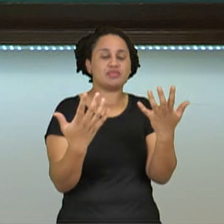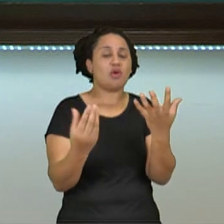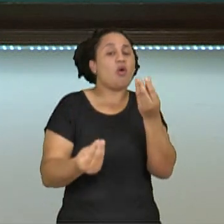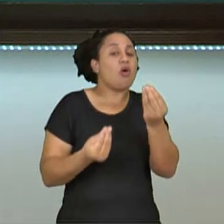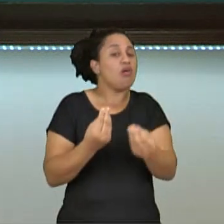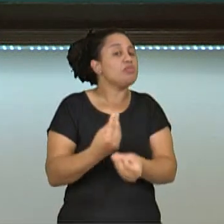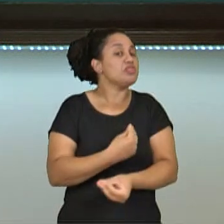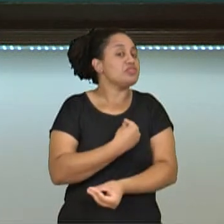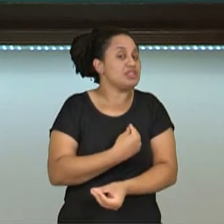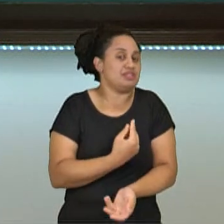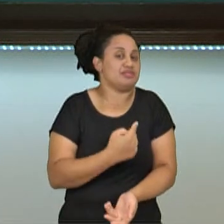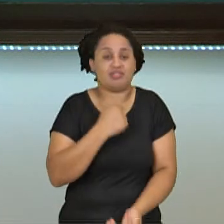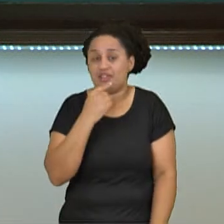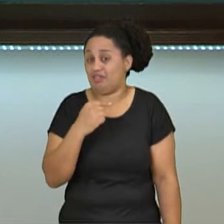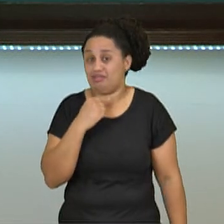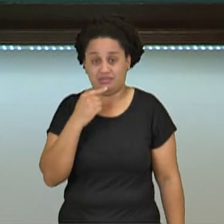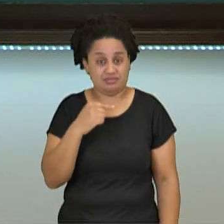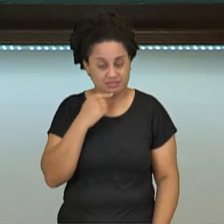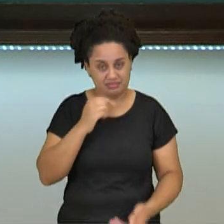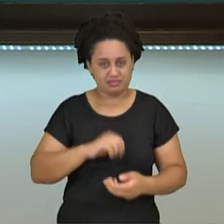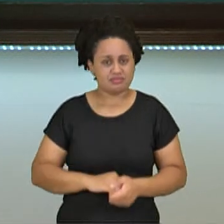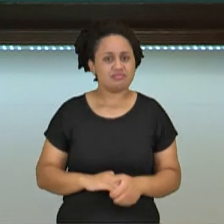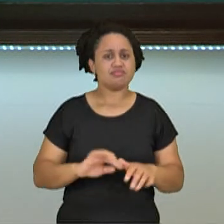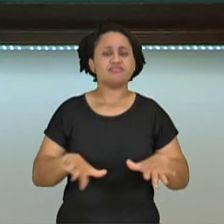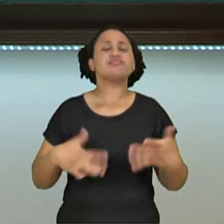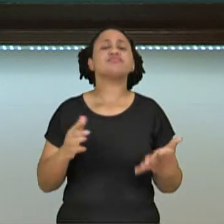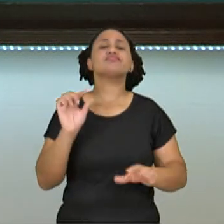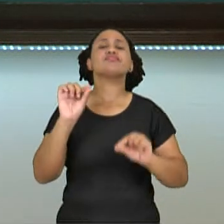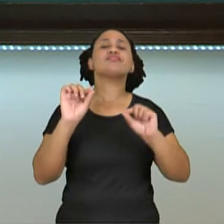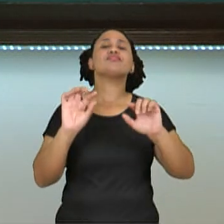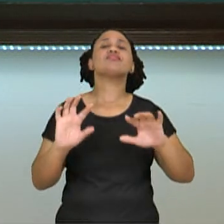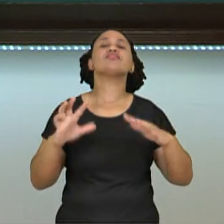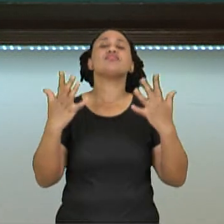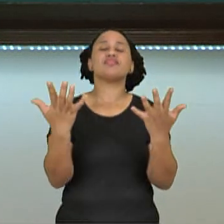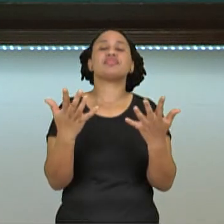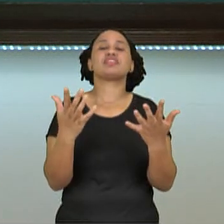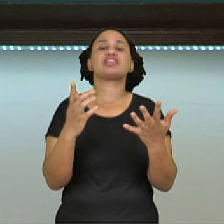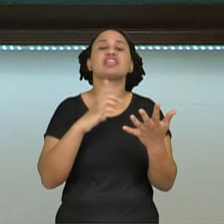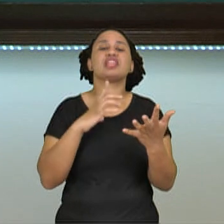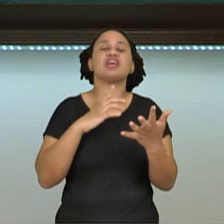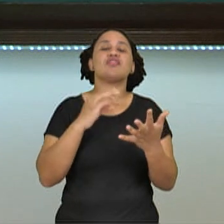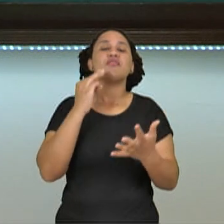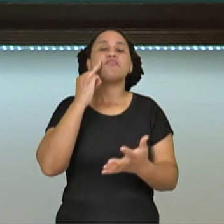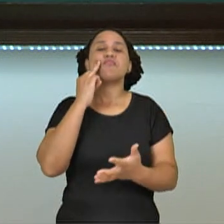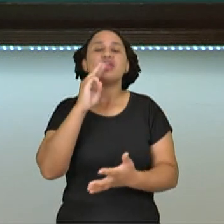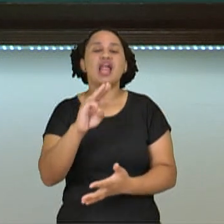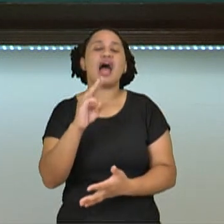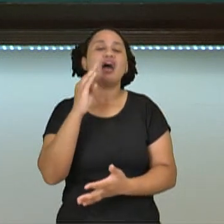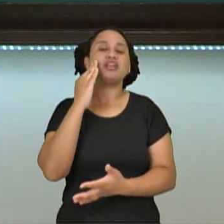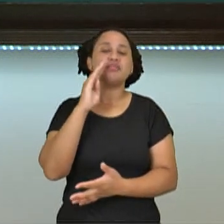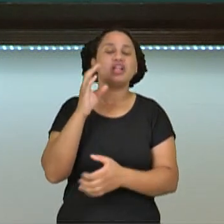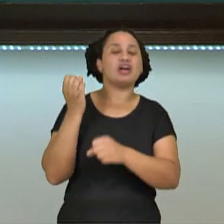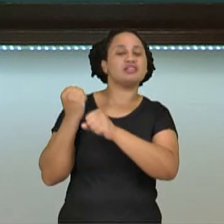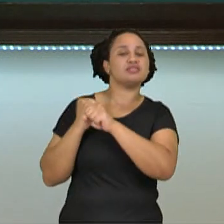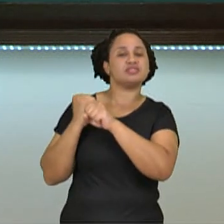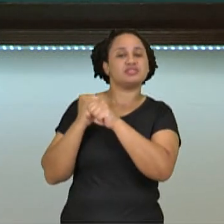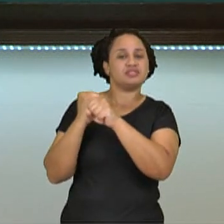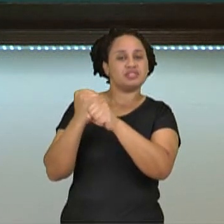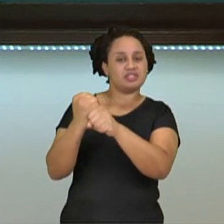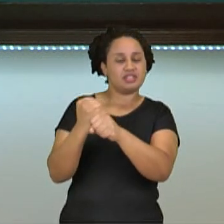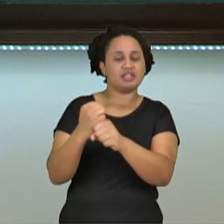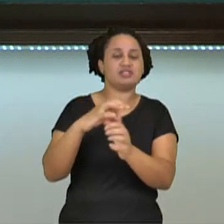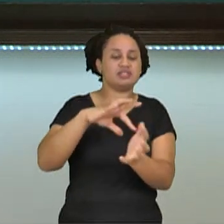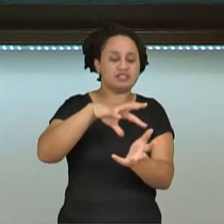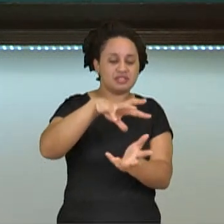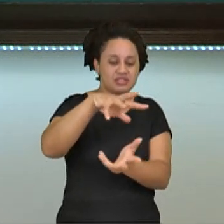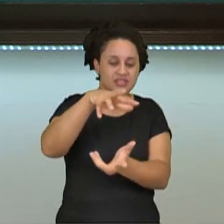se estabelecer nunca. O que aconteceu? Passou milhares e milhares de anos, a Terra foi se